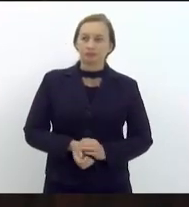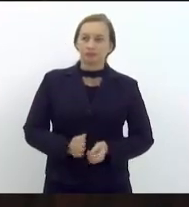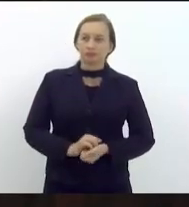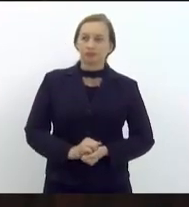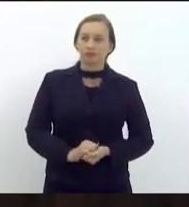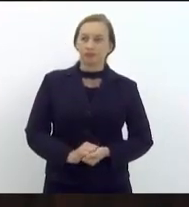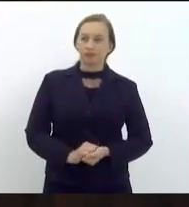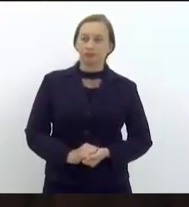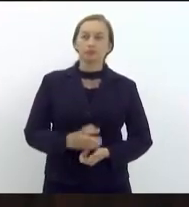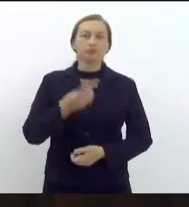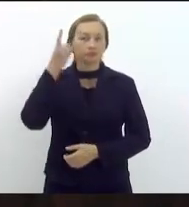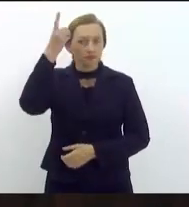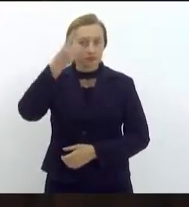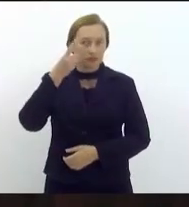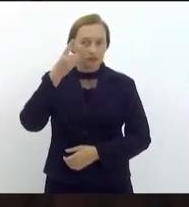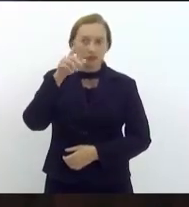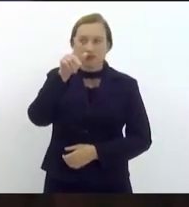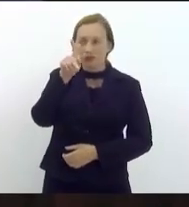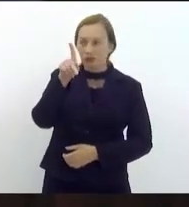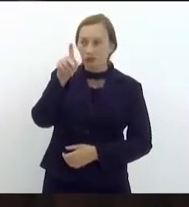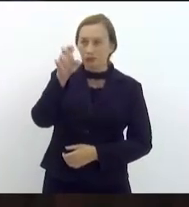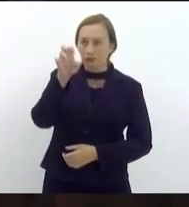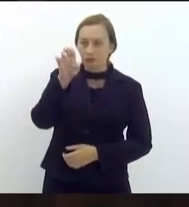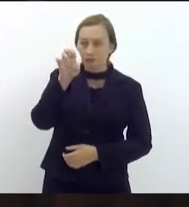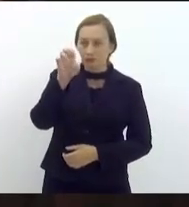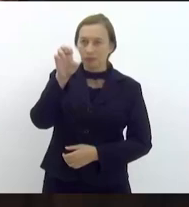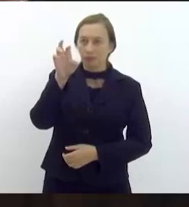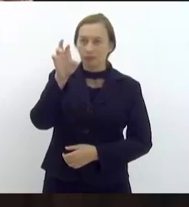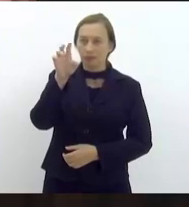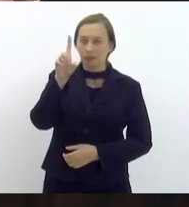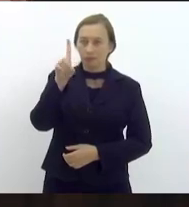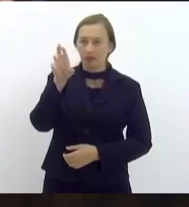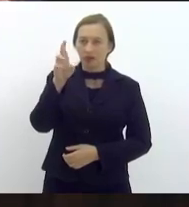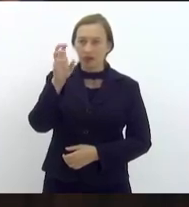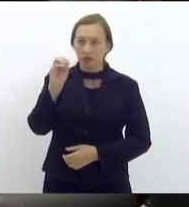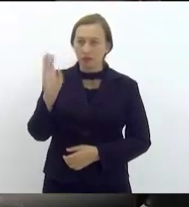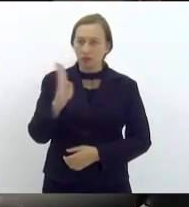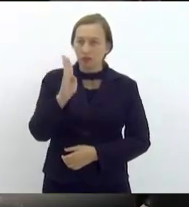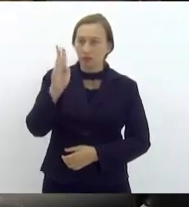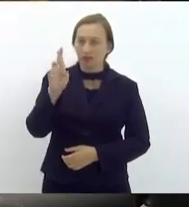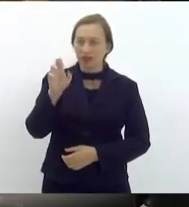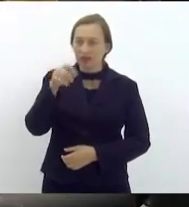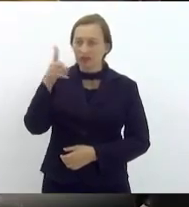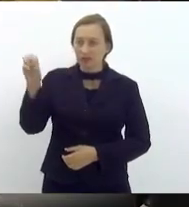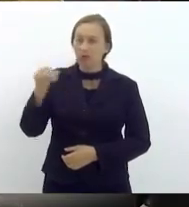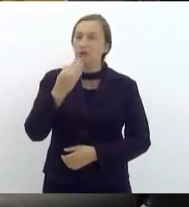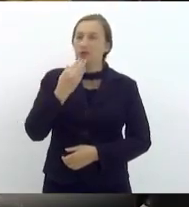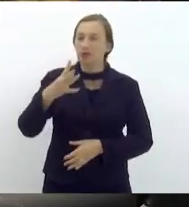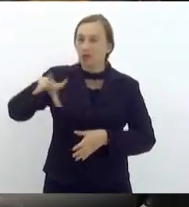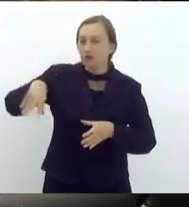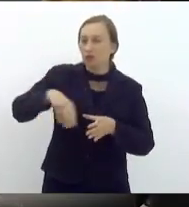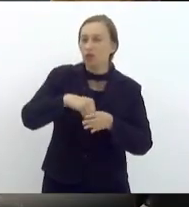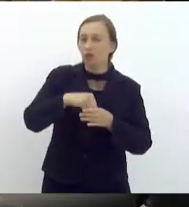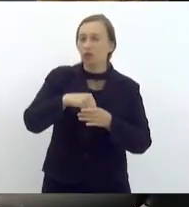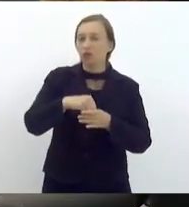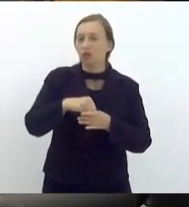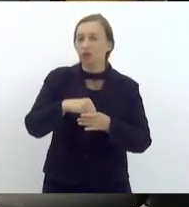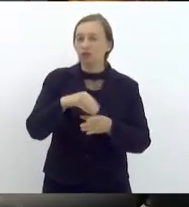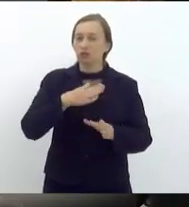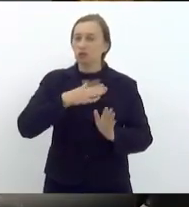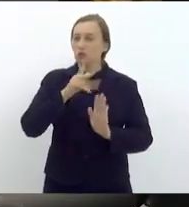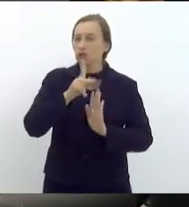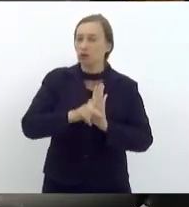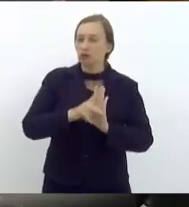deputado Pedro brasão por favor eu queria para Presidente Solitário de um projeto